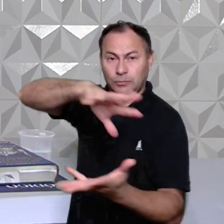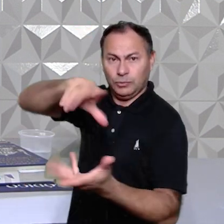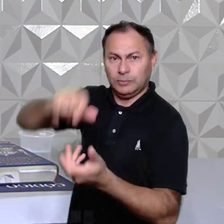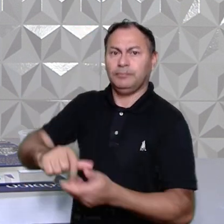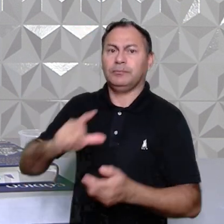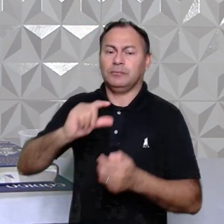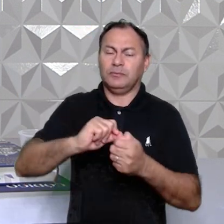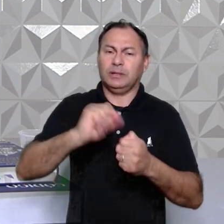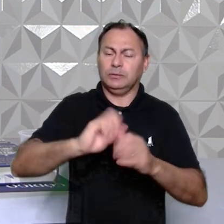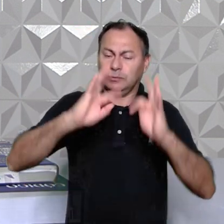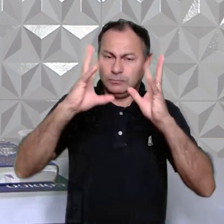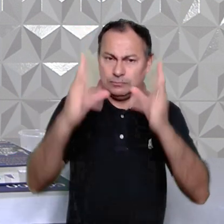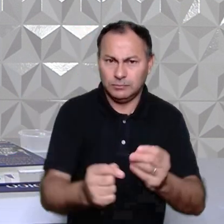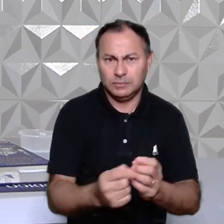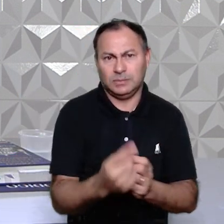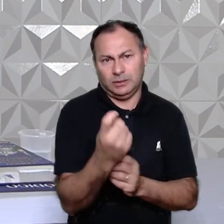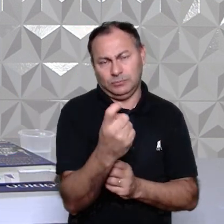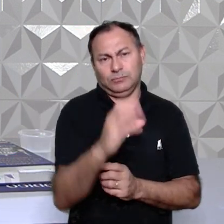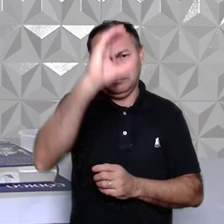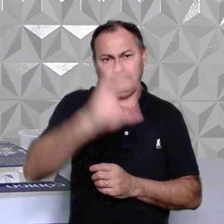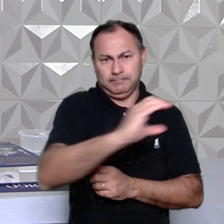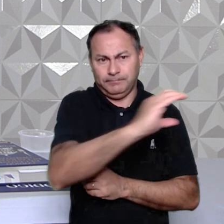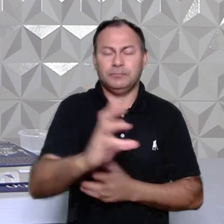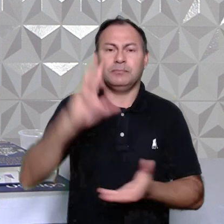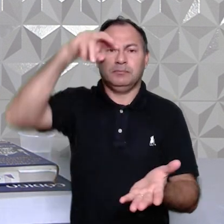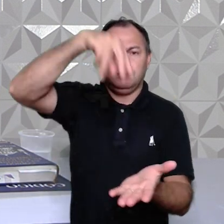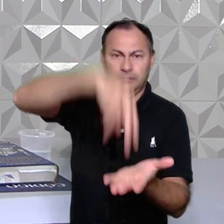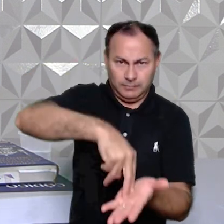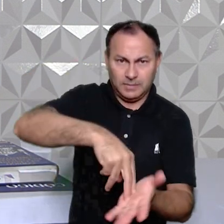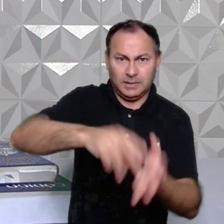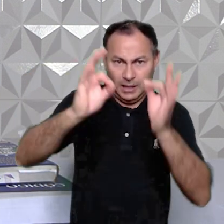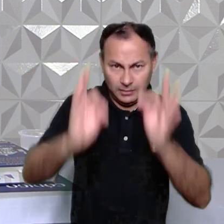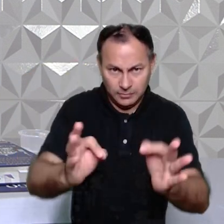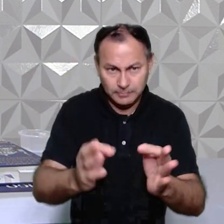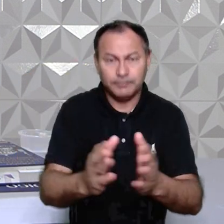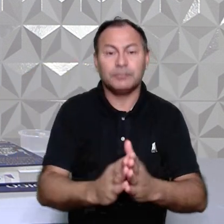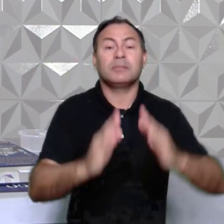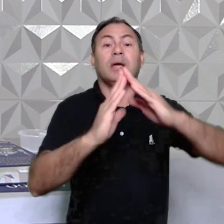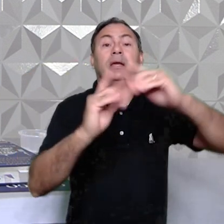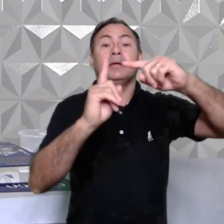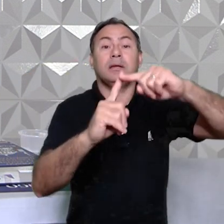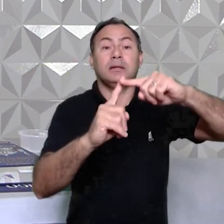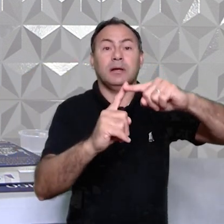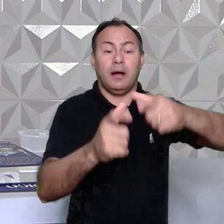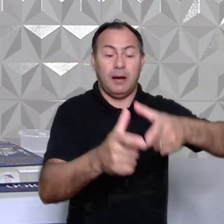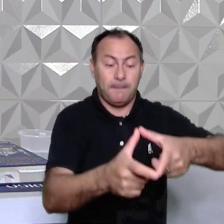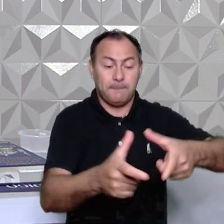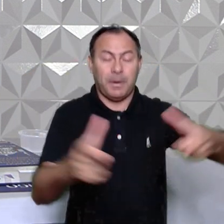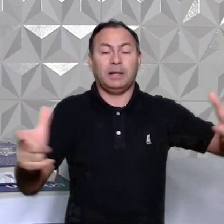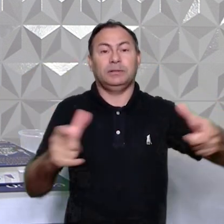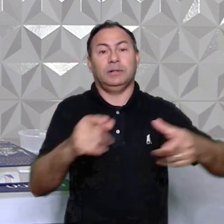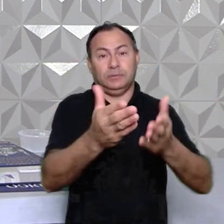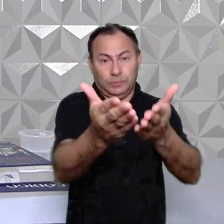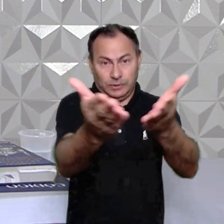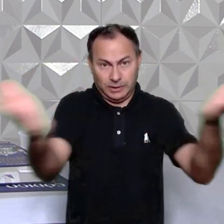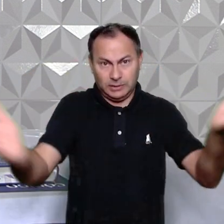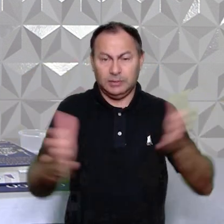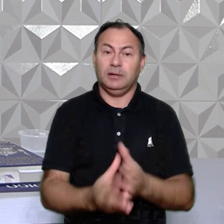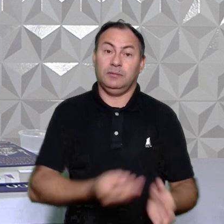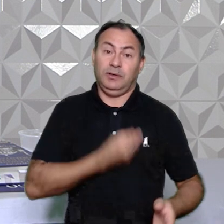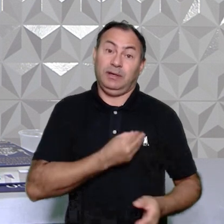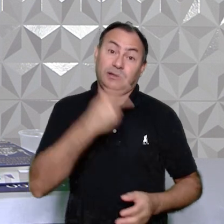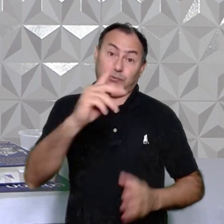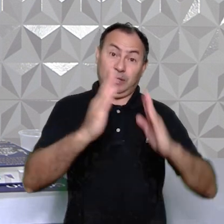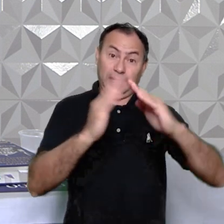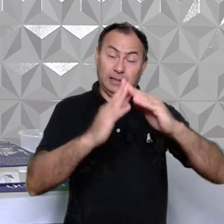portanto quase a totalidade dos católicos pertence. É a igreja que a maioria de vocês aí de